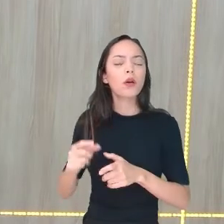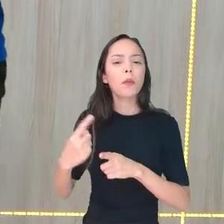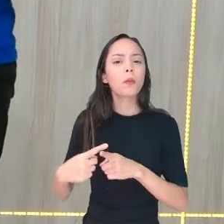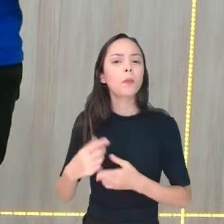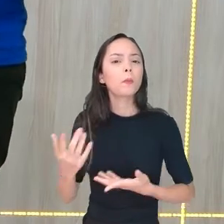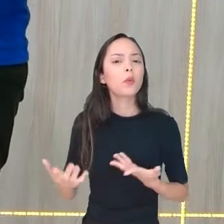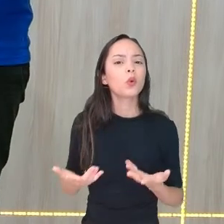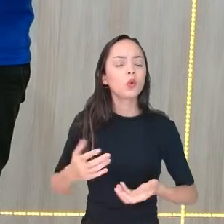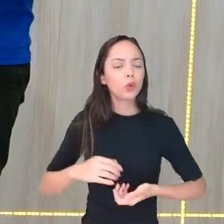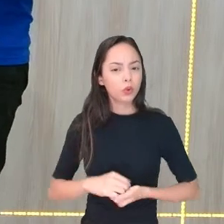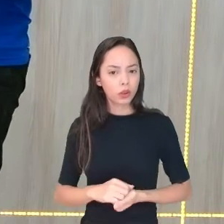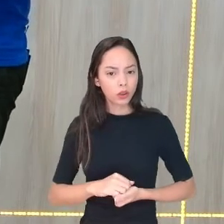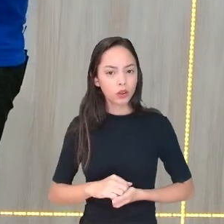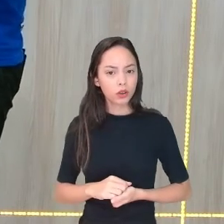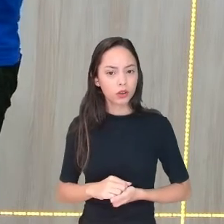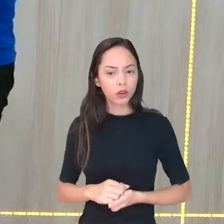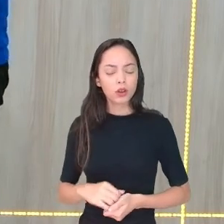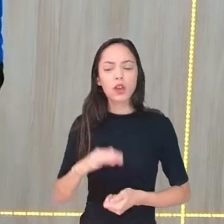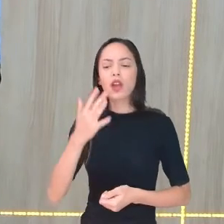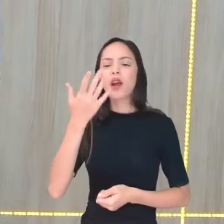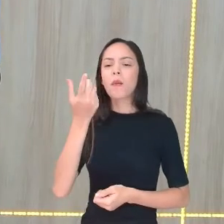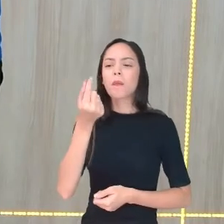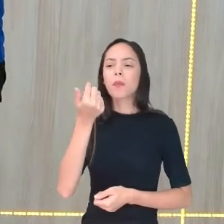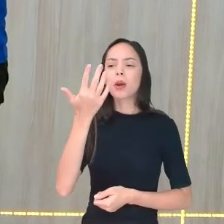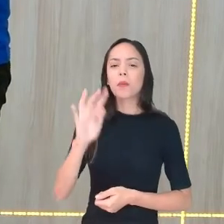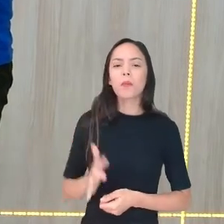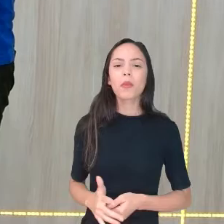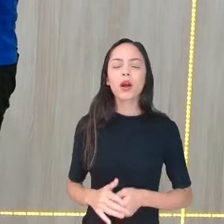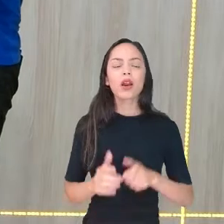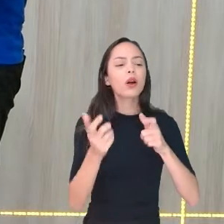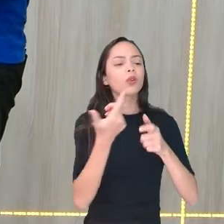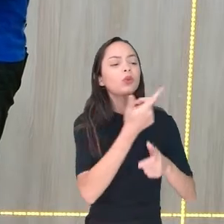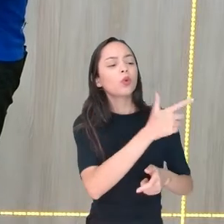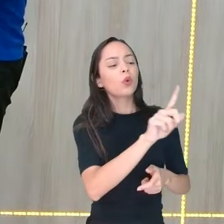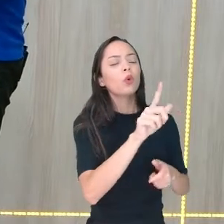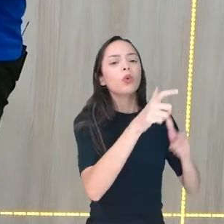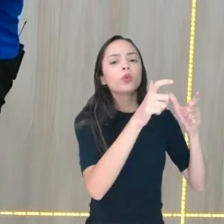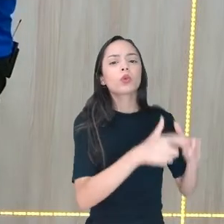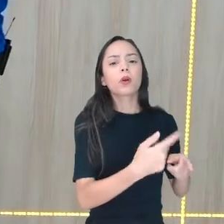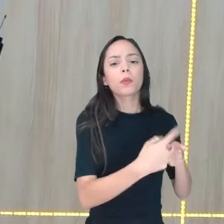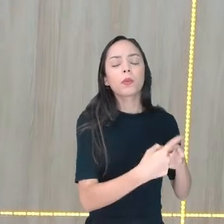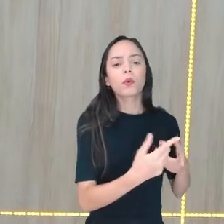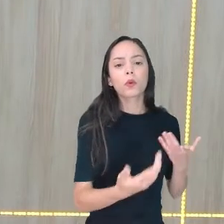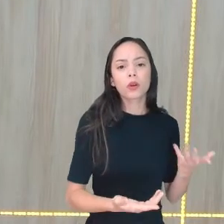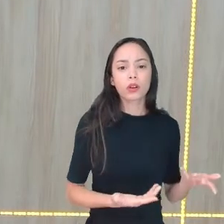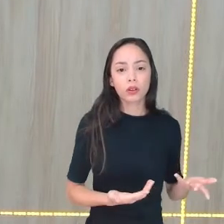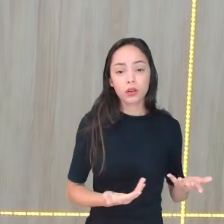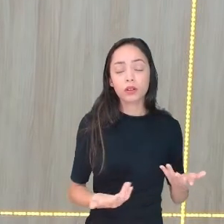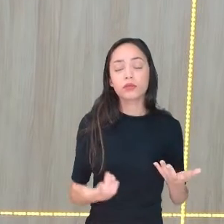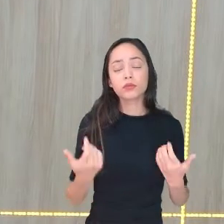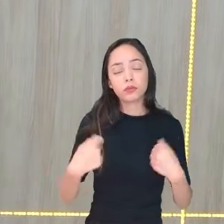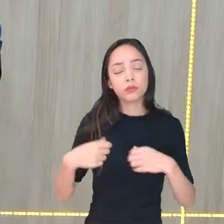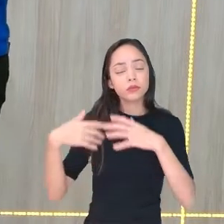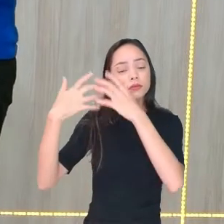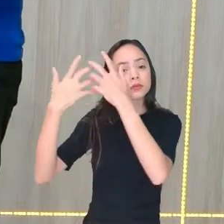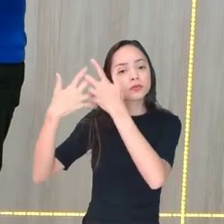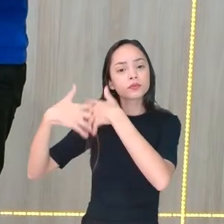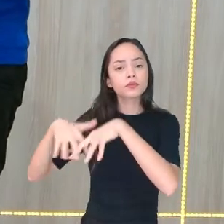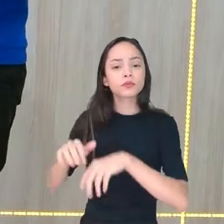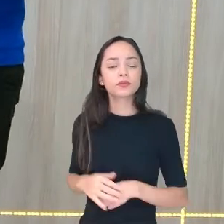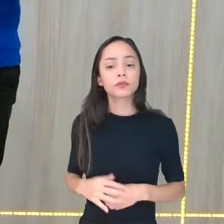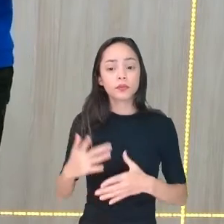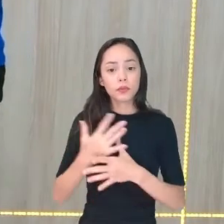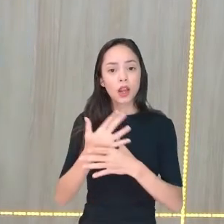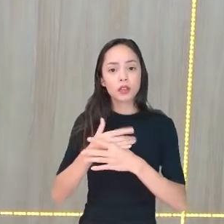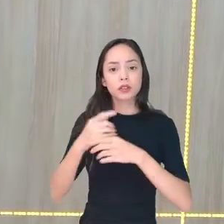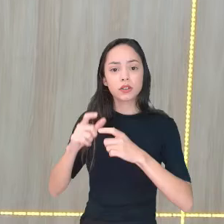aí. É mais barato morar no outro lugar por quê? Nas grandes cidades, um dos grandes fatores que vão